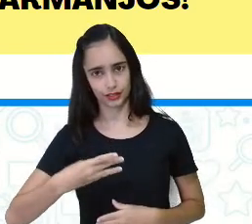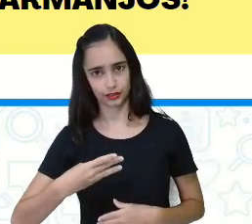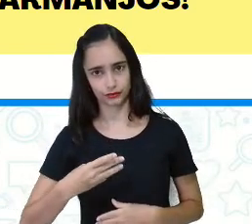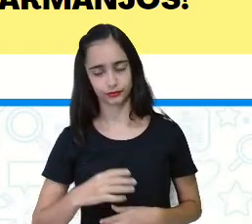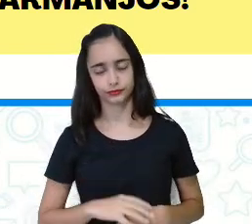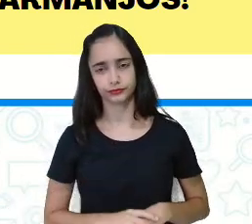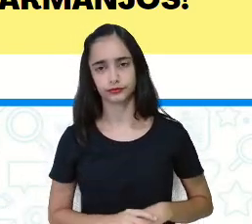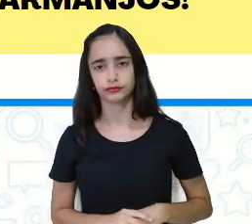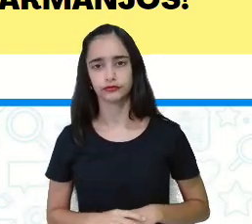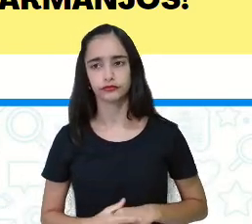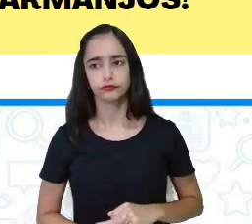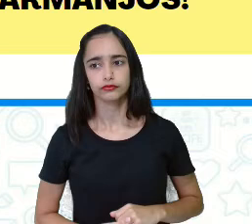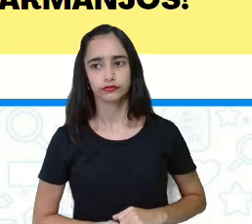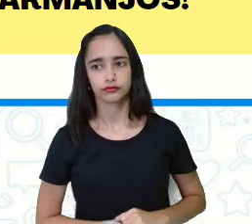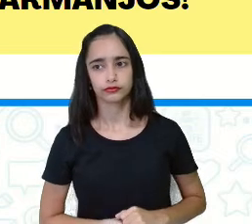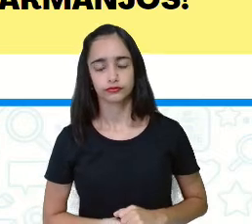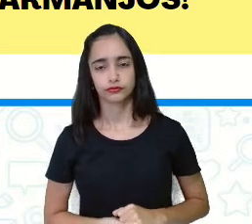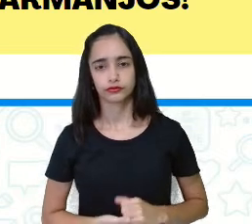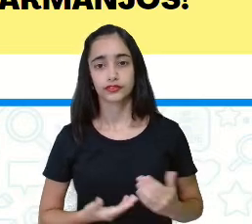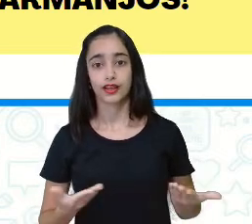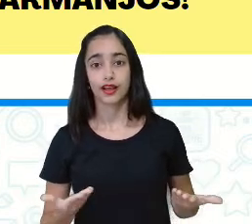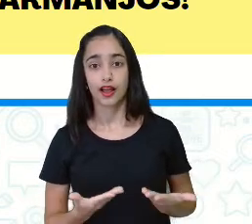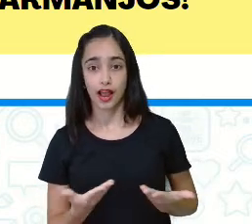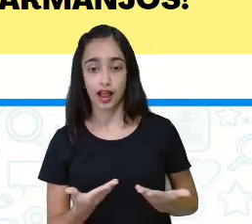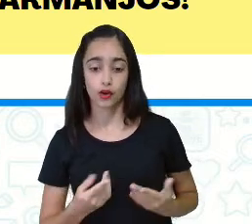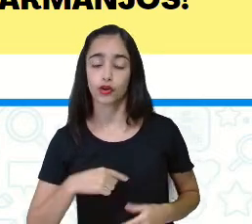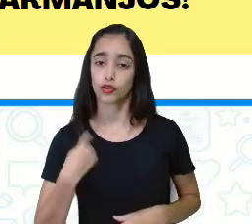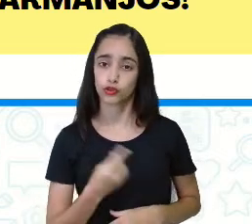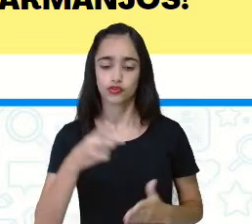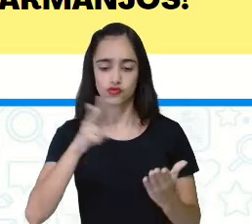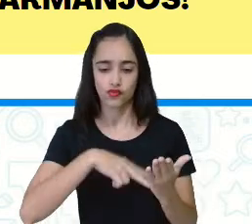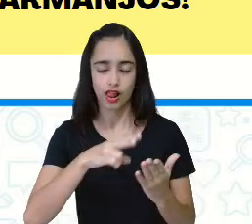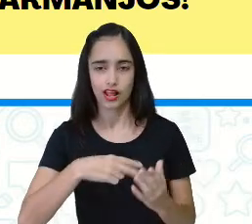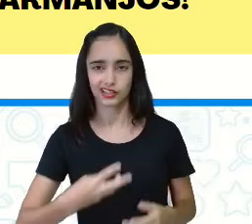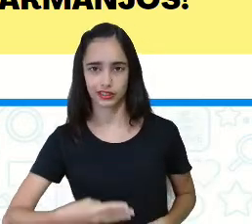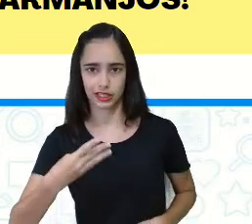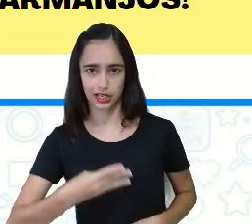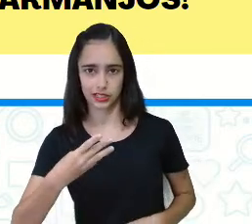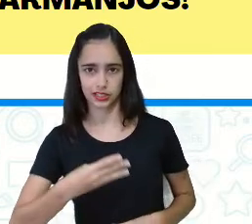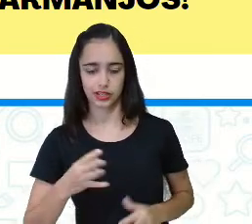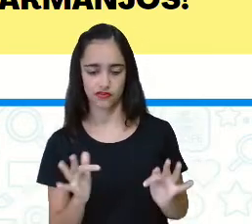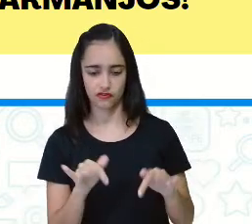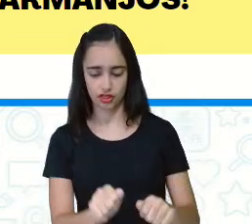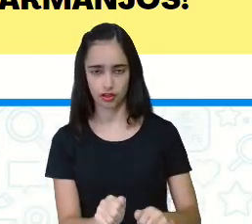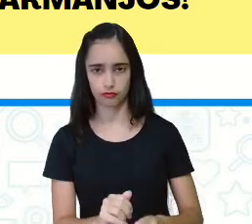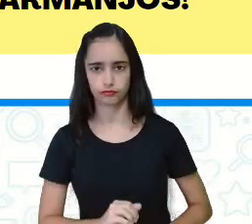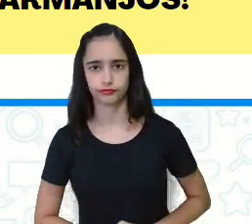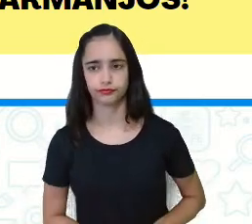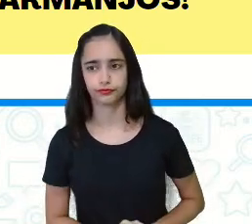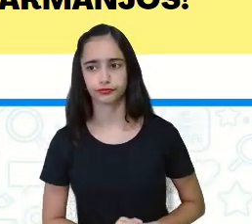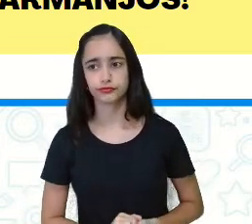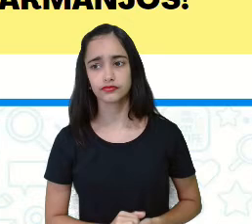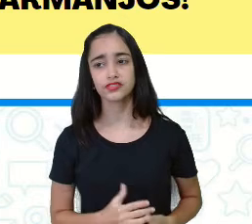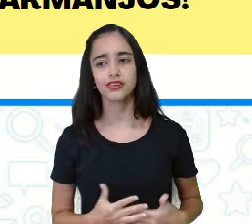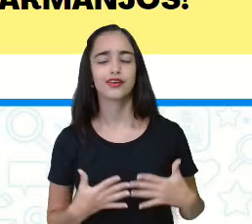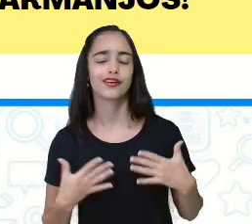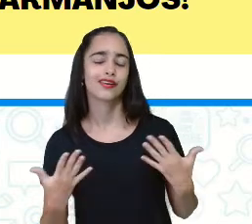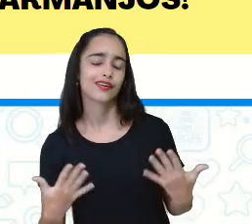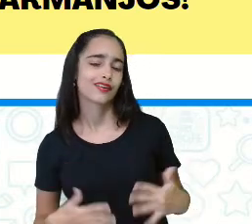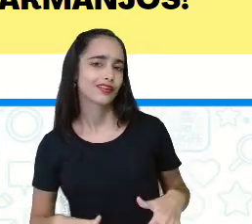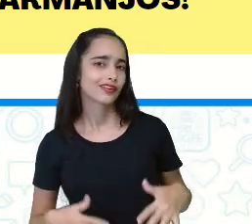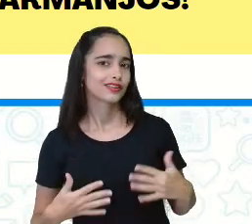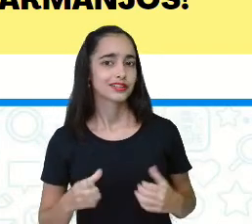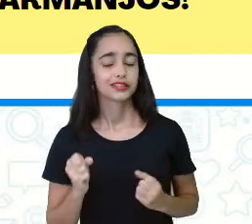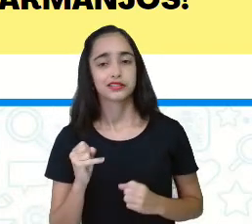Agora a segunda estrofe. Agora a gente vai para a terceira e última estrofe. Ah, se pudessem